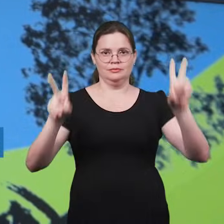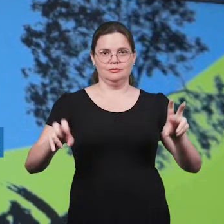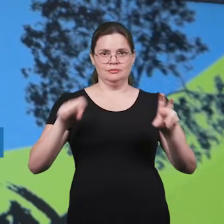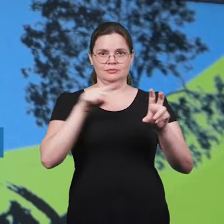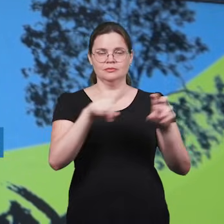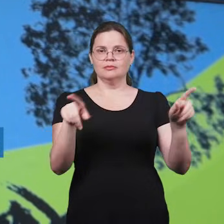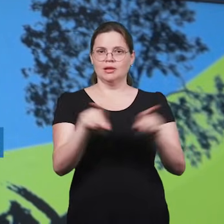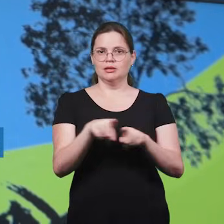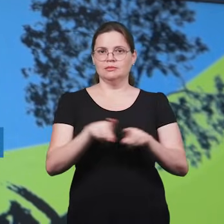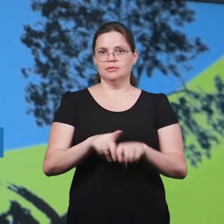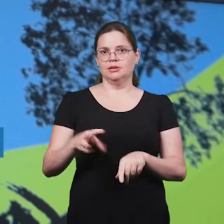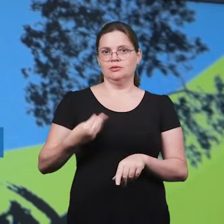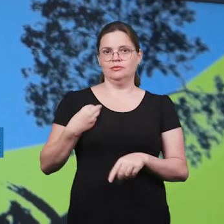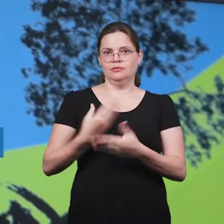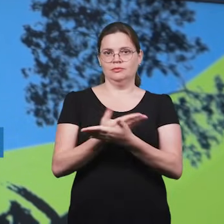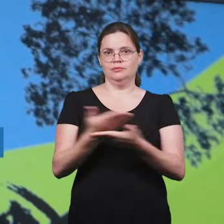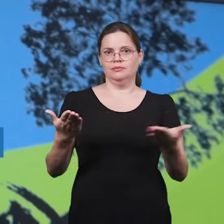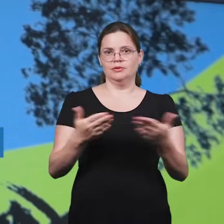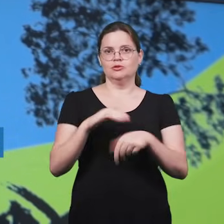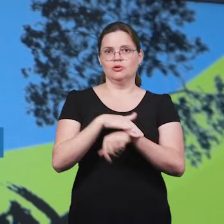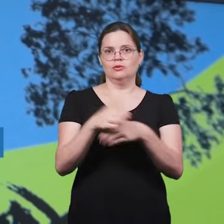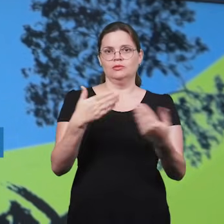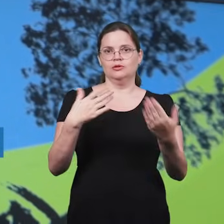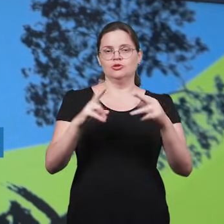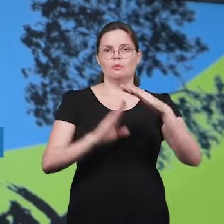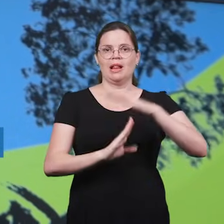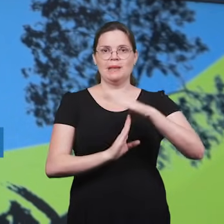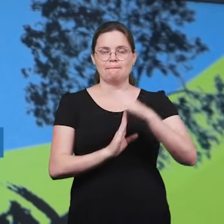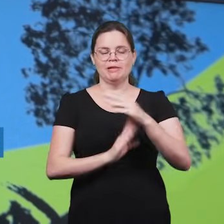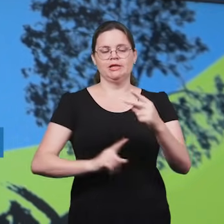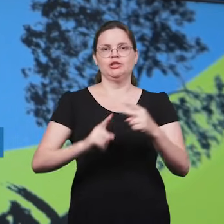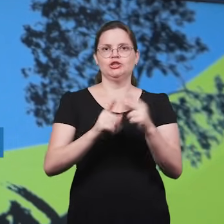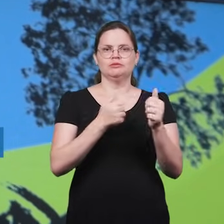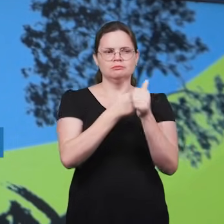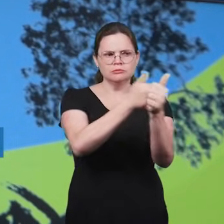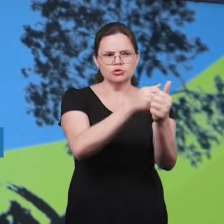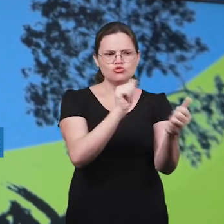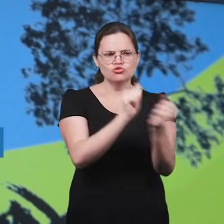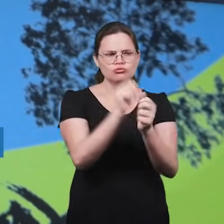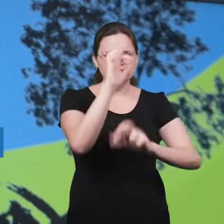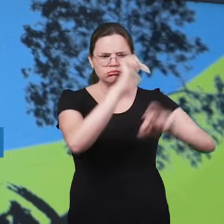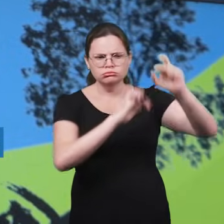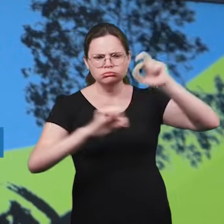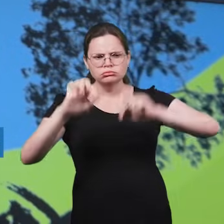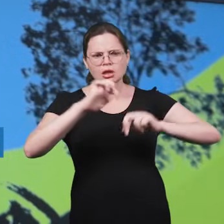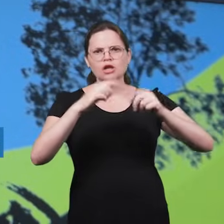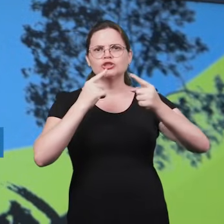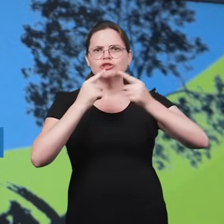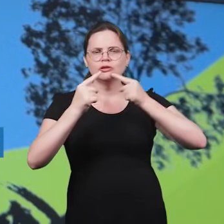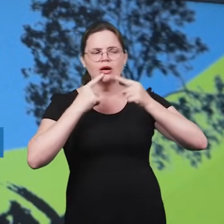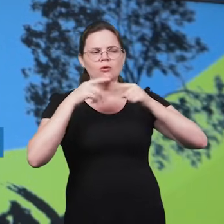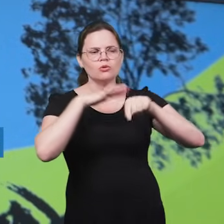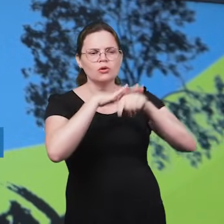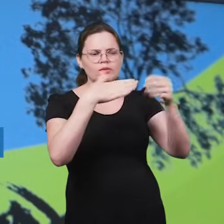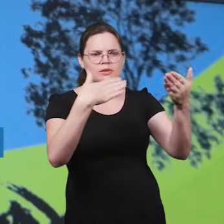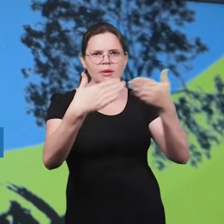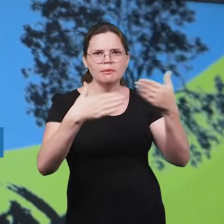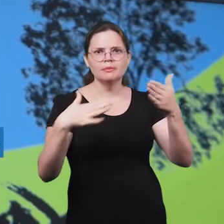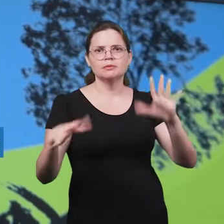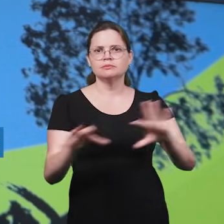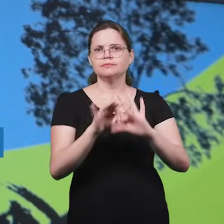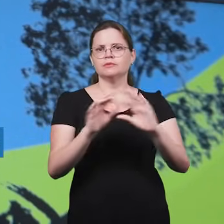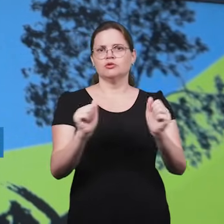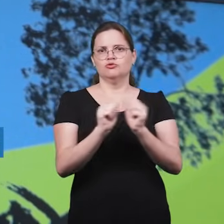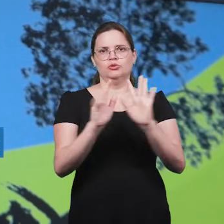também esteve presente uma conversa a respeito de limites, de acompanhamento, de supervisão, de diálogo, uma conexão para as famílias